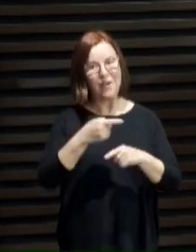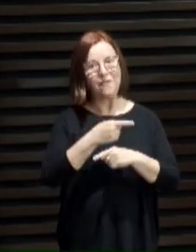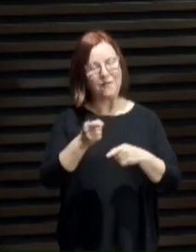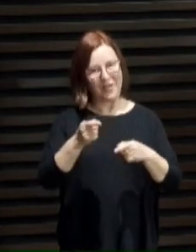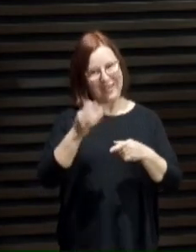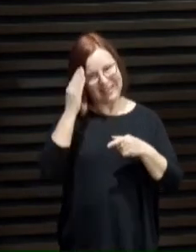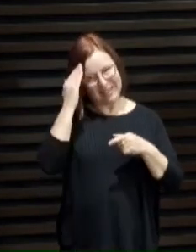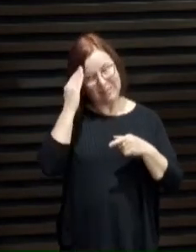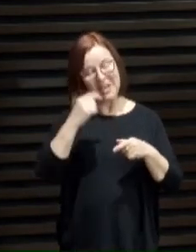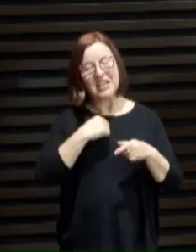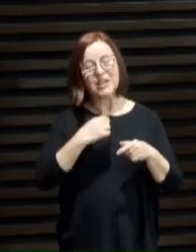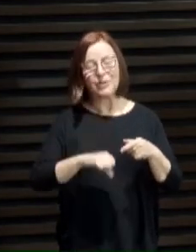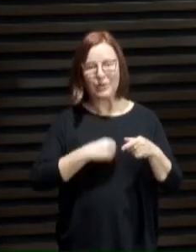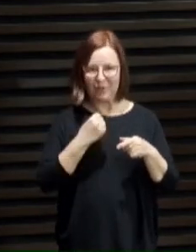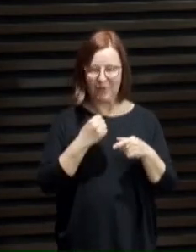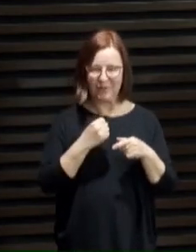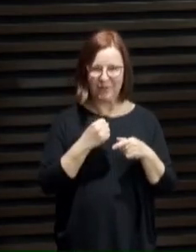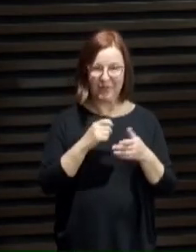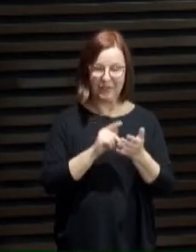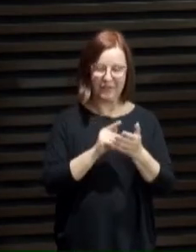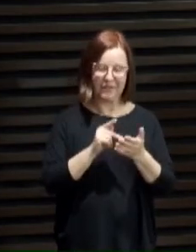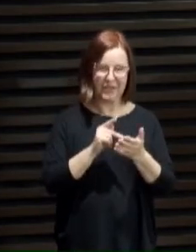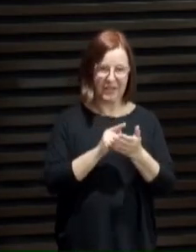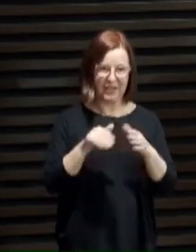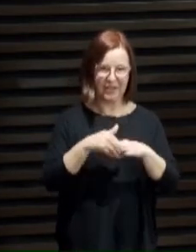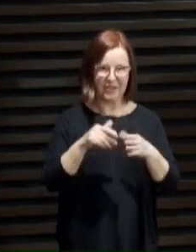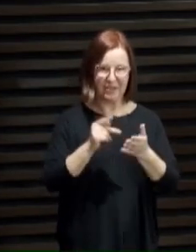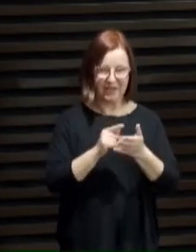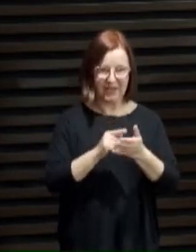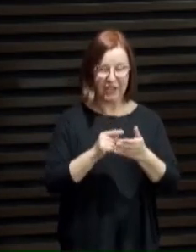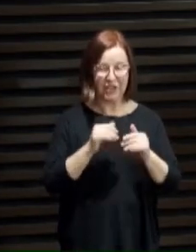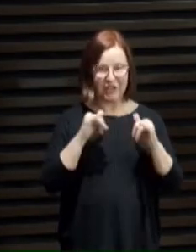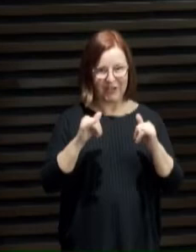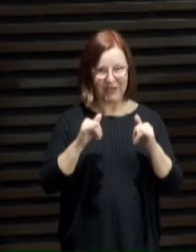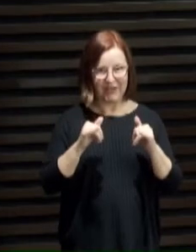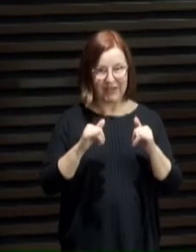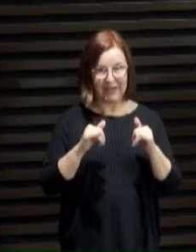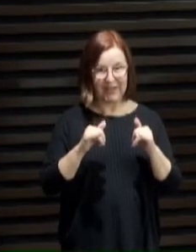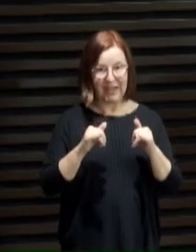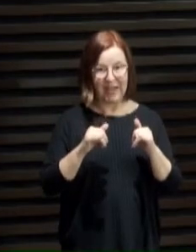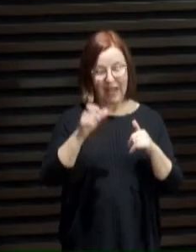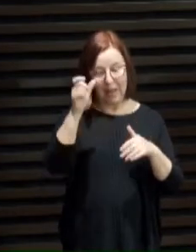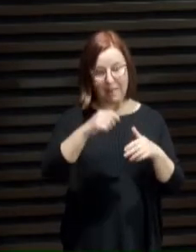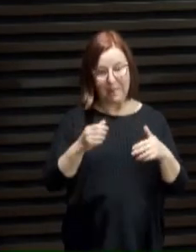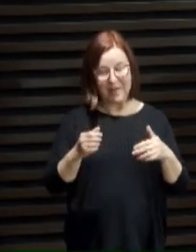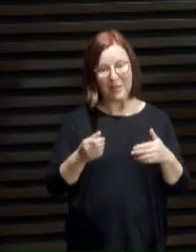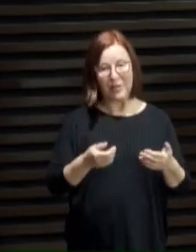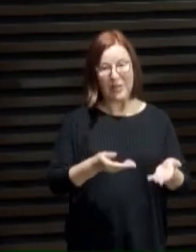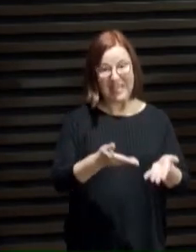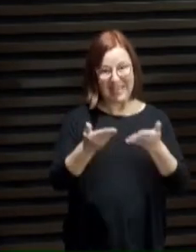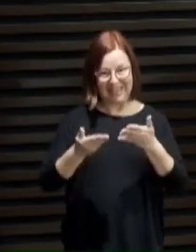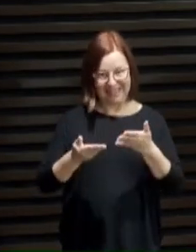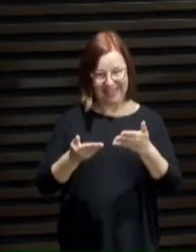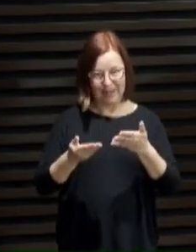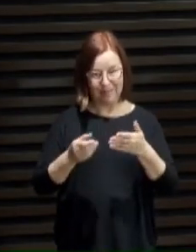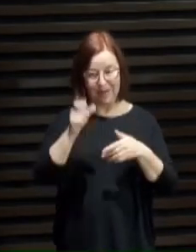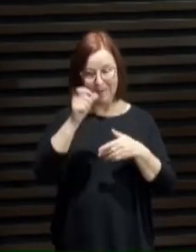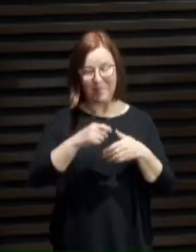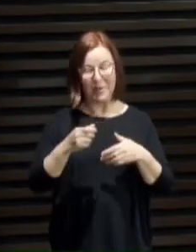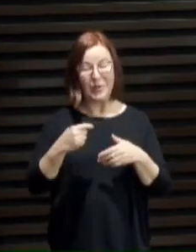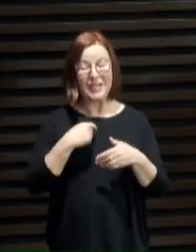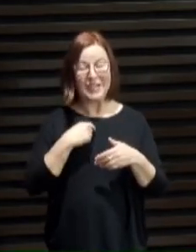quem recebe aquele que eu enviar, recebe a mim. E quem recebe a mim, recebe aquele que me enviou.